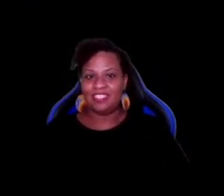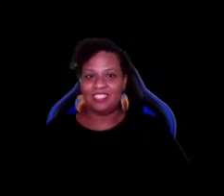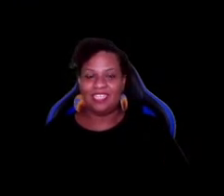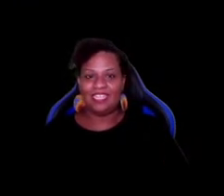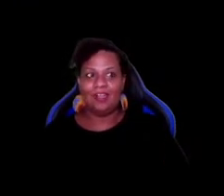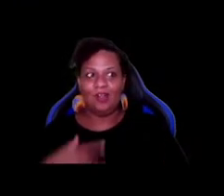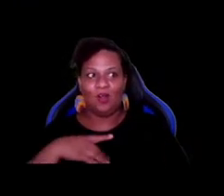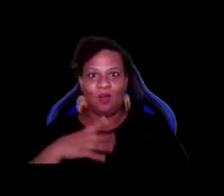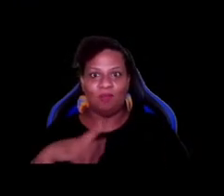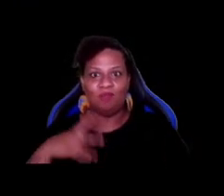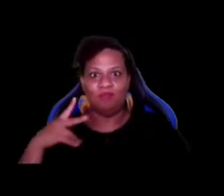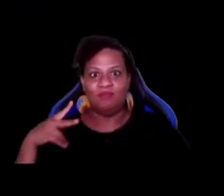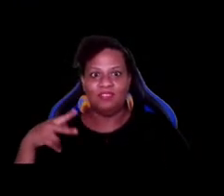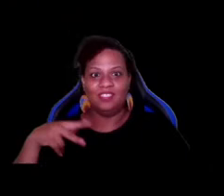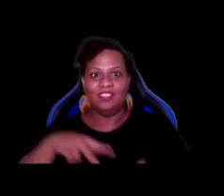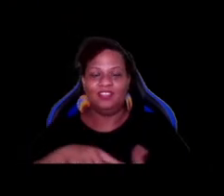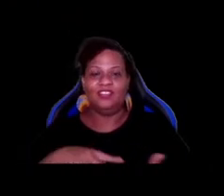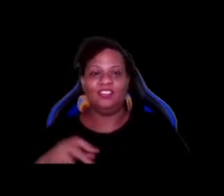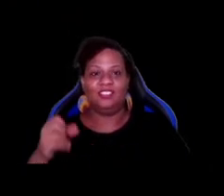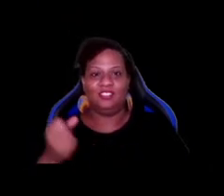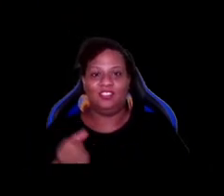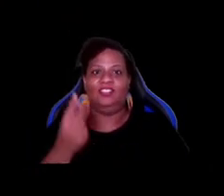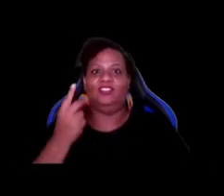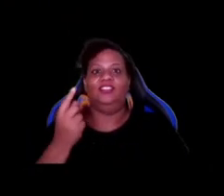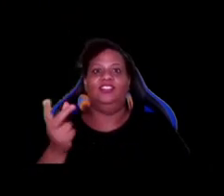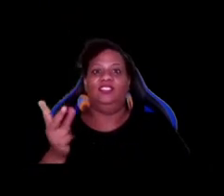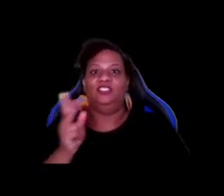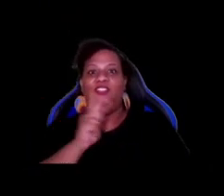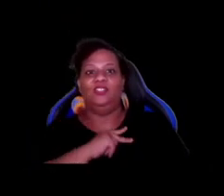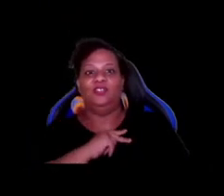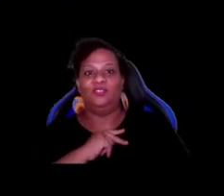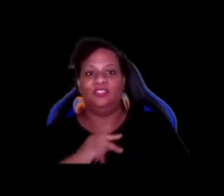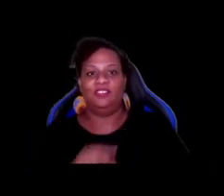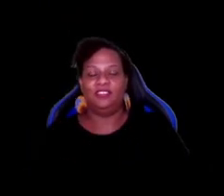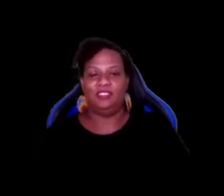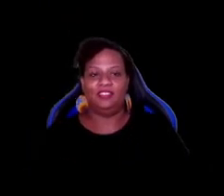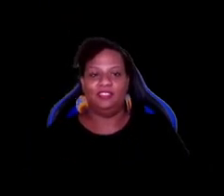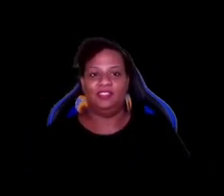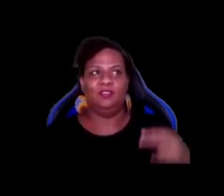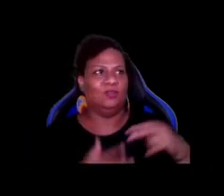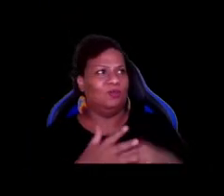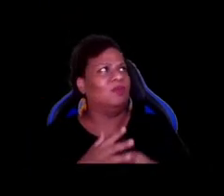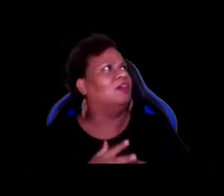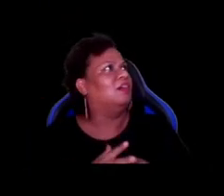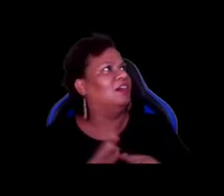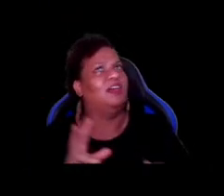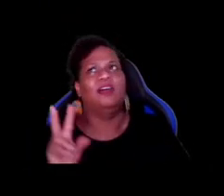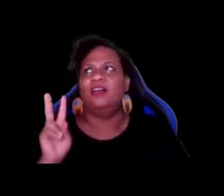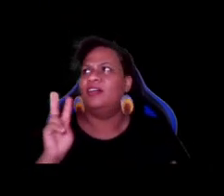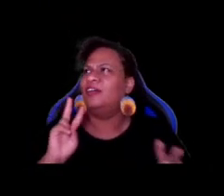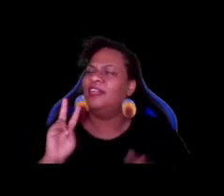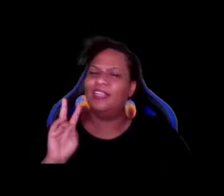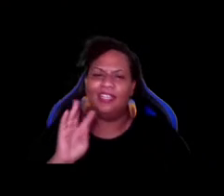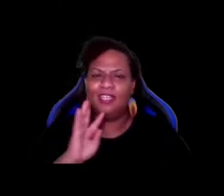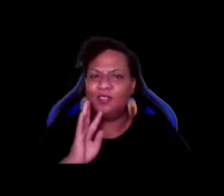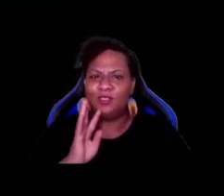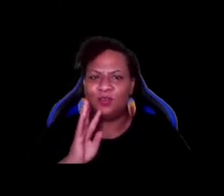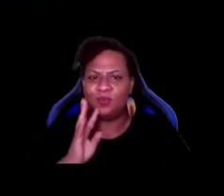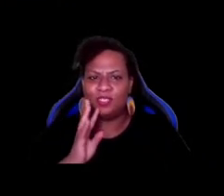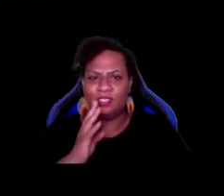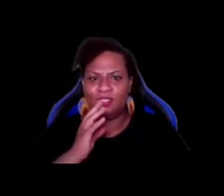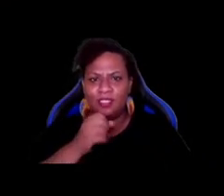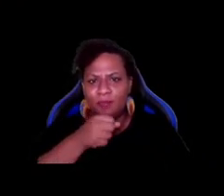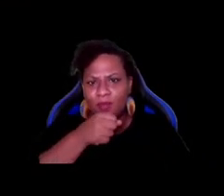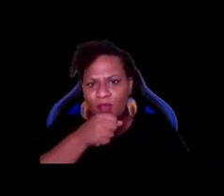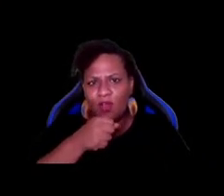encarar aquela nova realidade dentro de um estúdio. Eu não conhecia ainda, né, os microfones